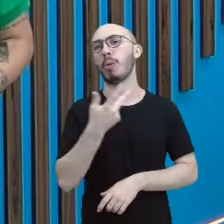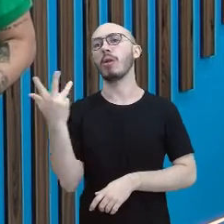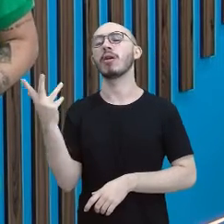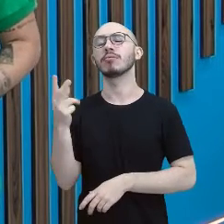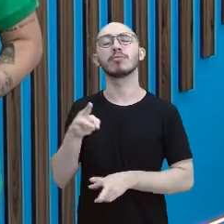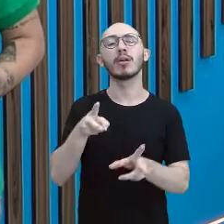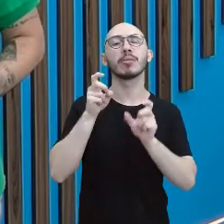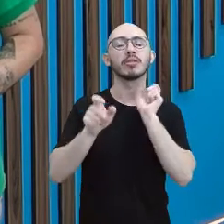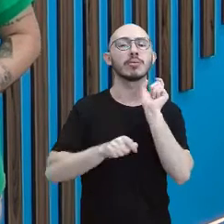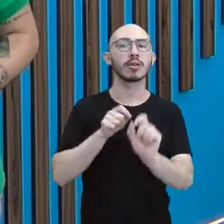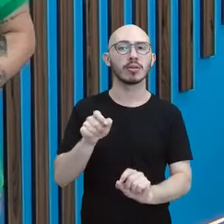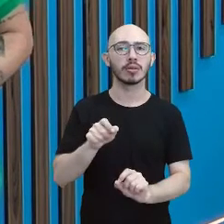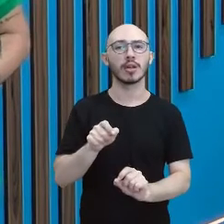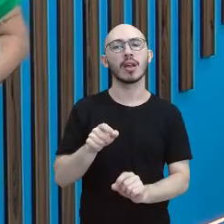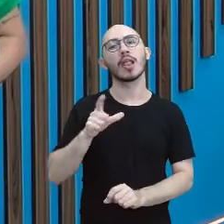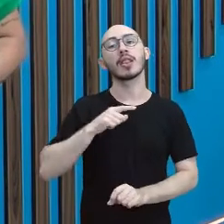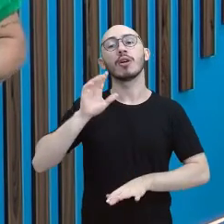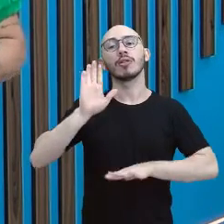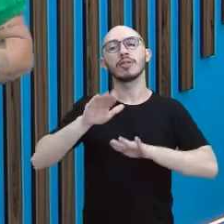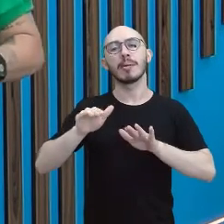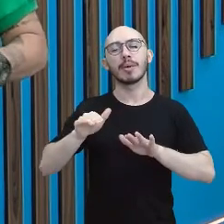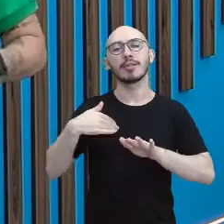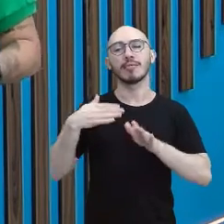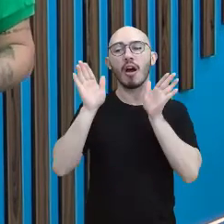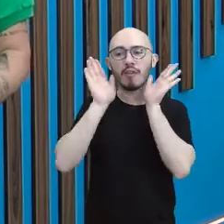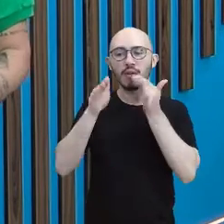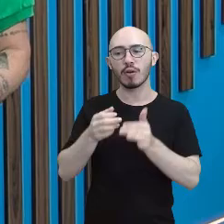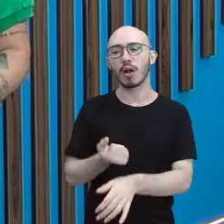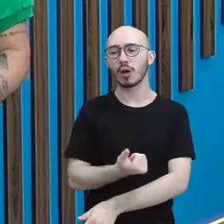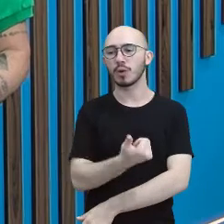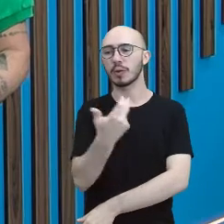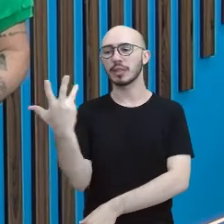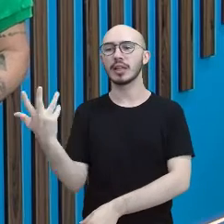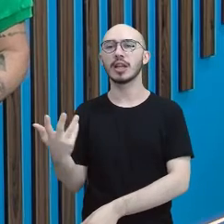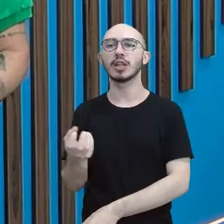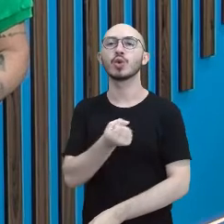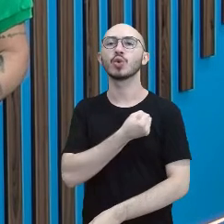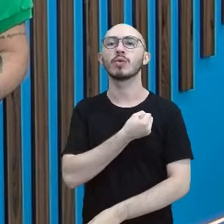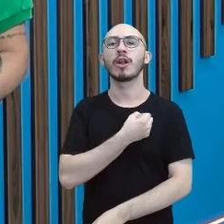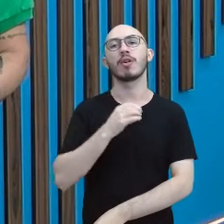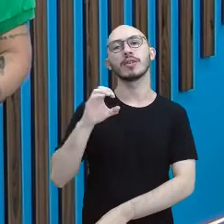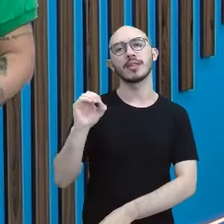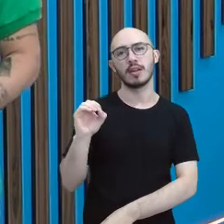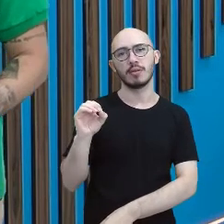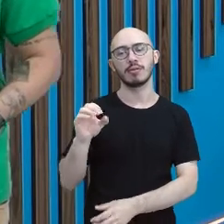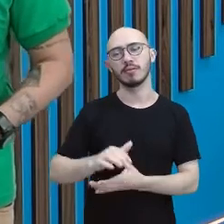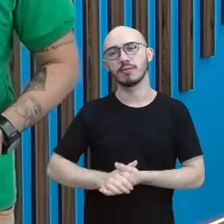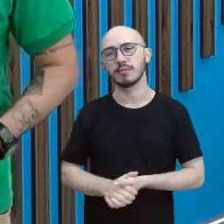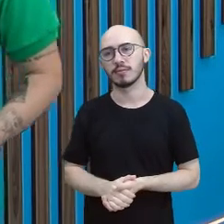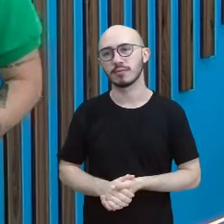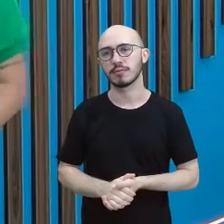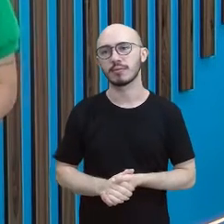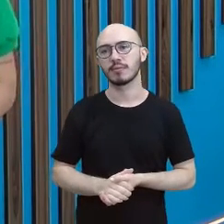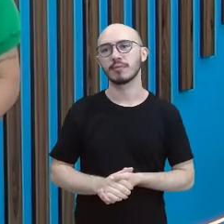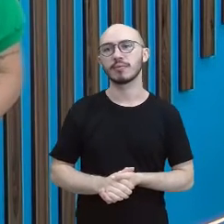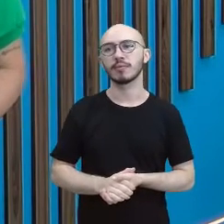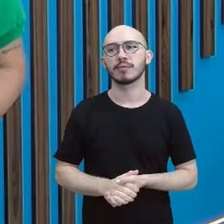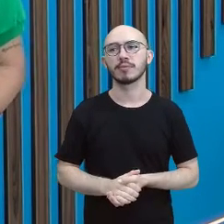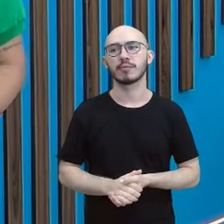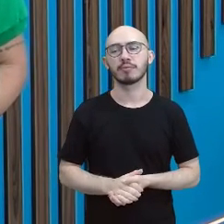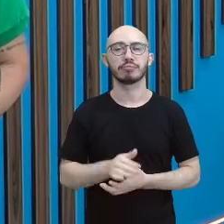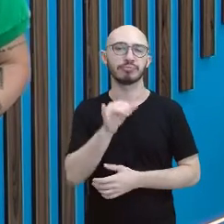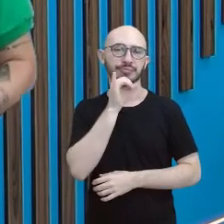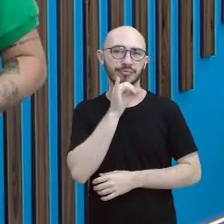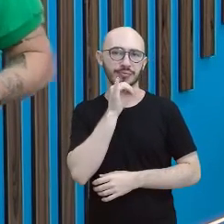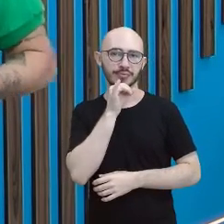observar a partir dessa quantidade de zeros uma maneira mais simples da gente escrever, tá certo? Então, por exemplo, uma